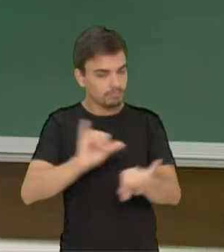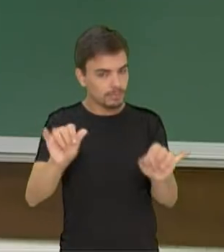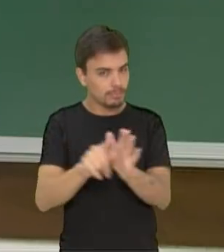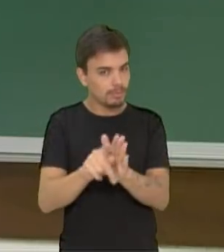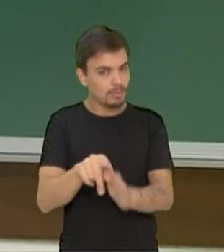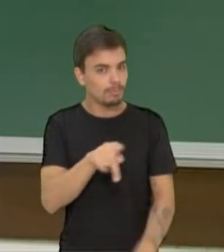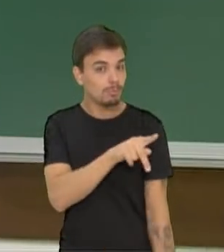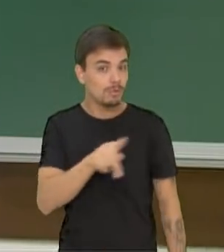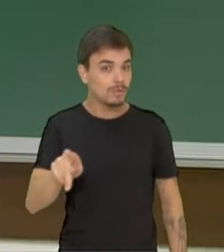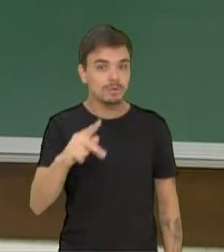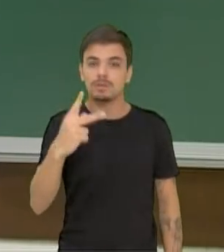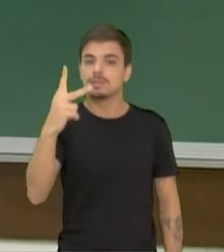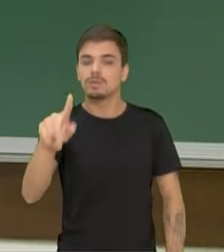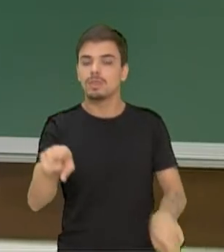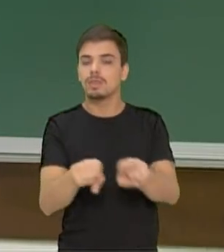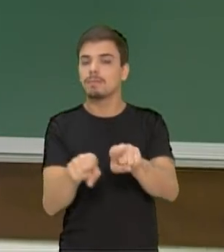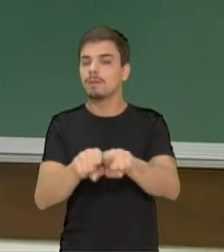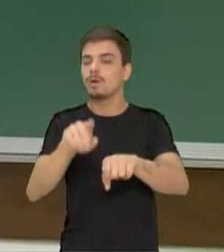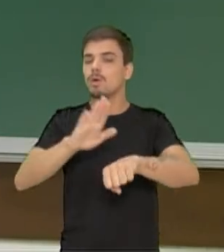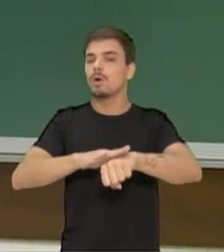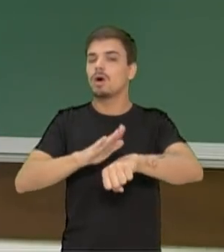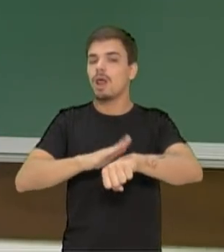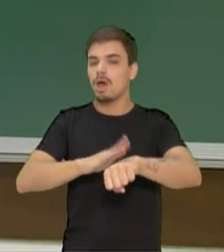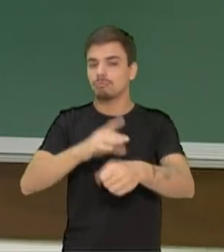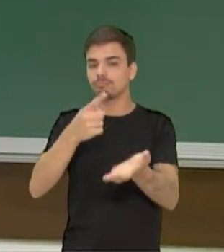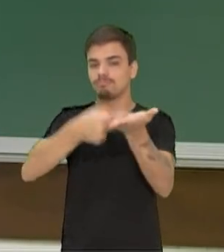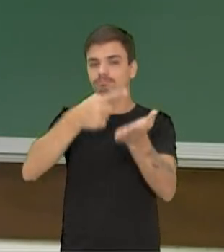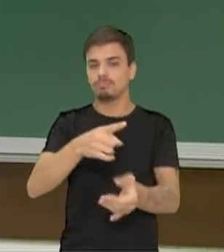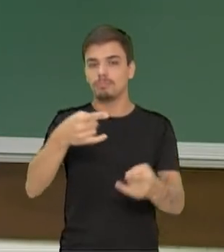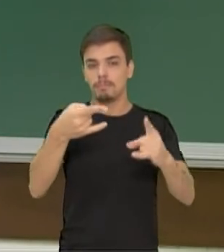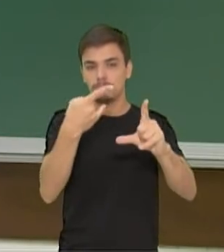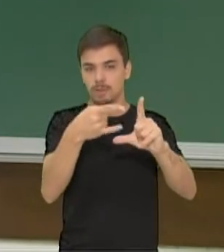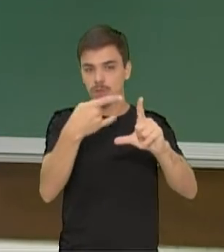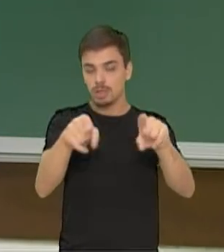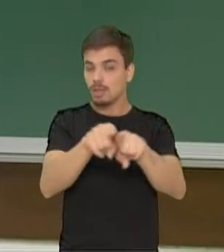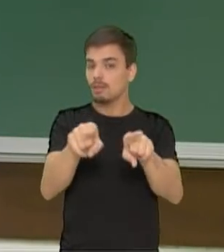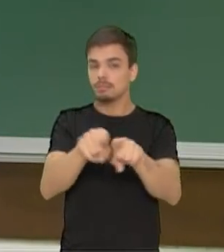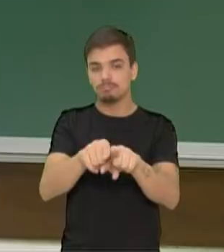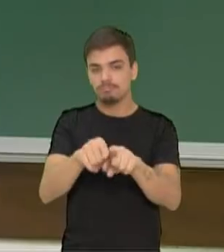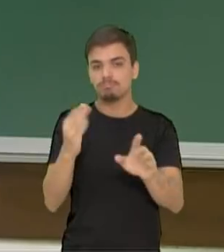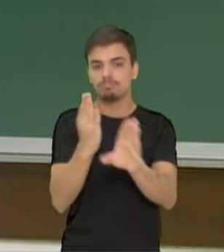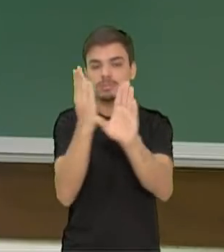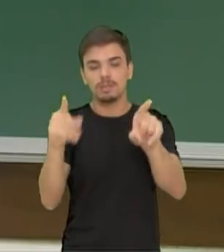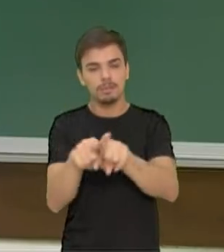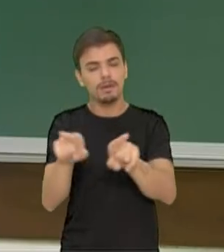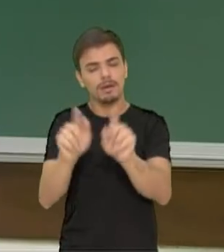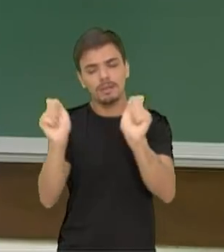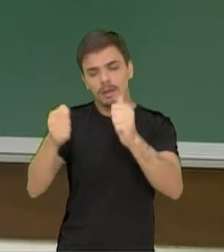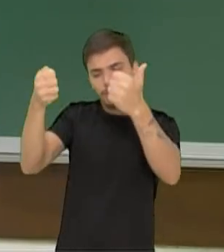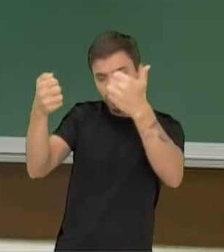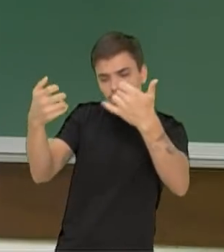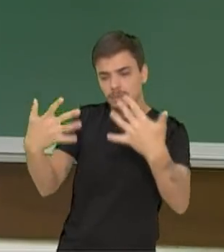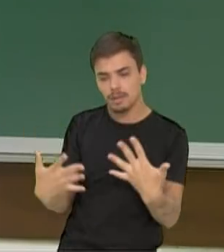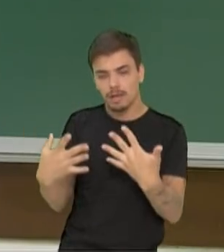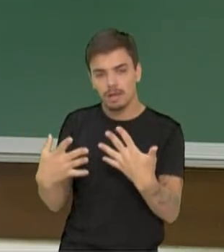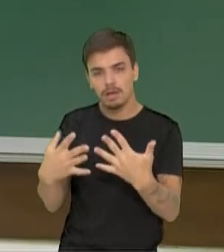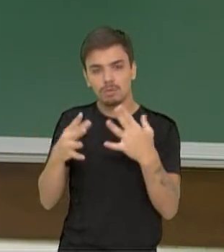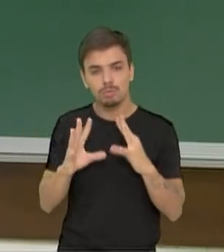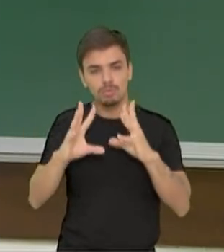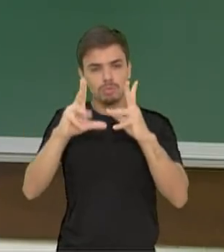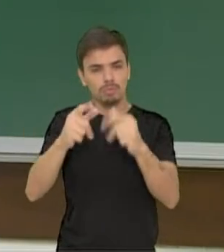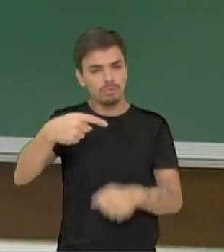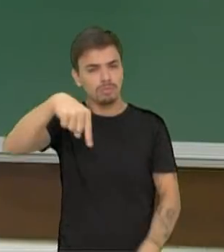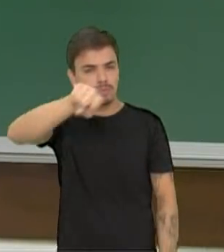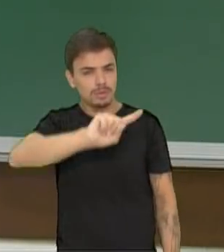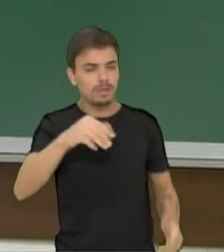de vocês, os horários de Meet para vocês se encontrarem e para poder eles explicarem, né, tudo aquilo que eles estão esperando